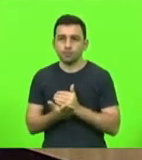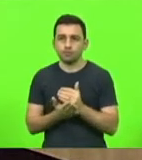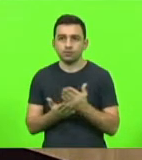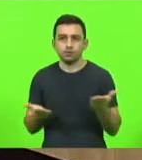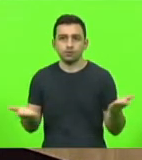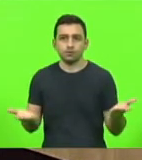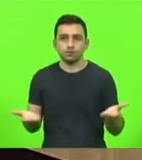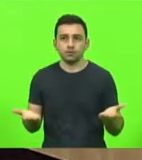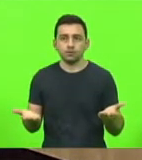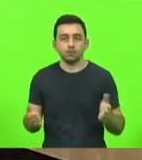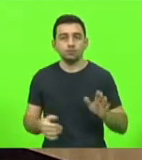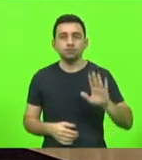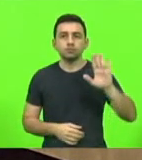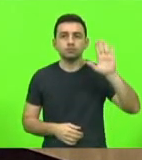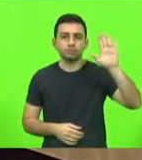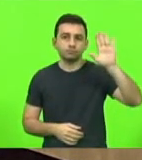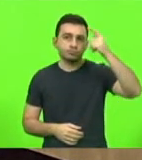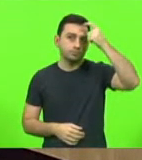deputado Maurício?